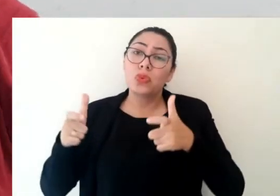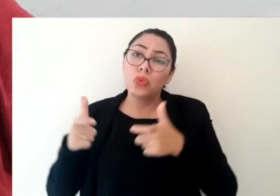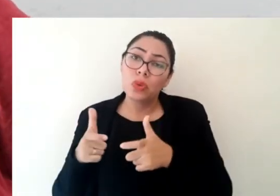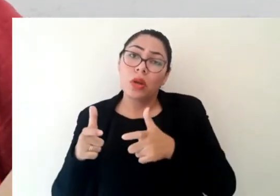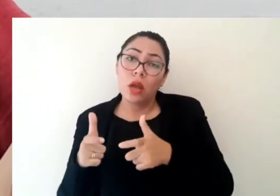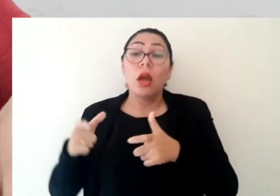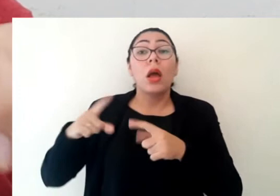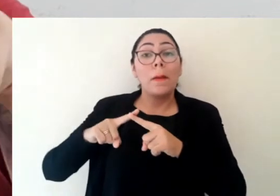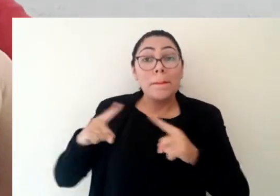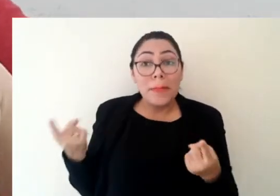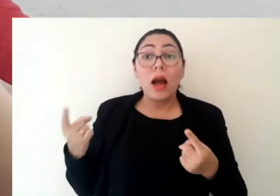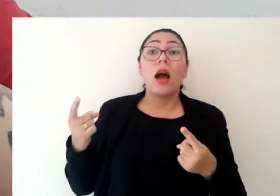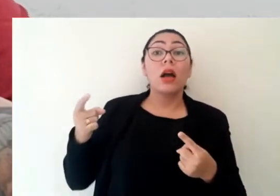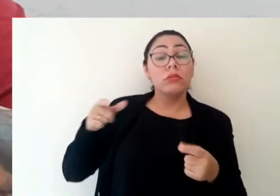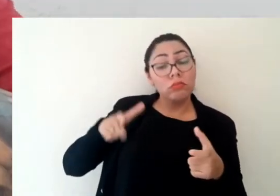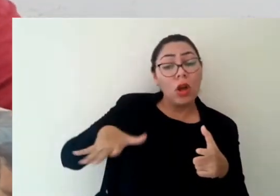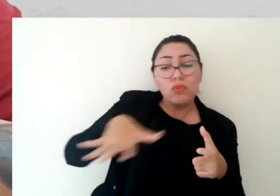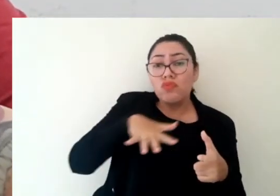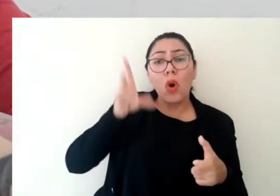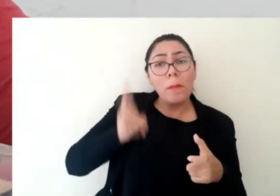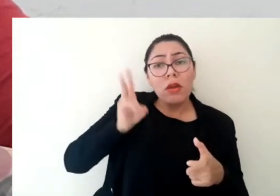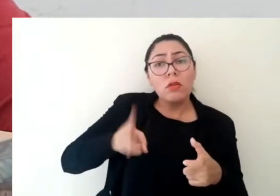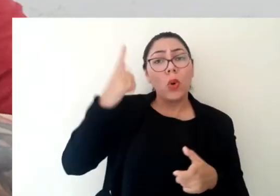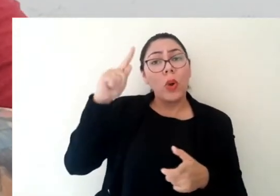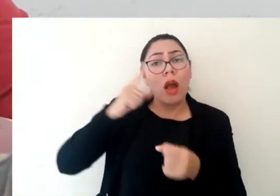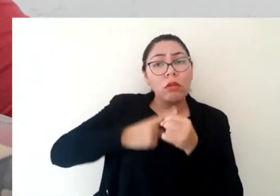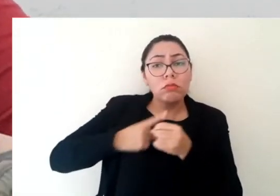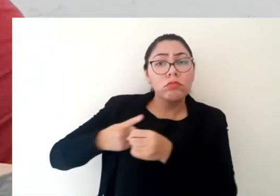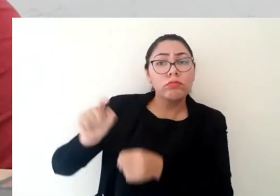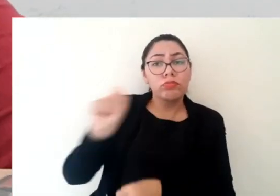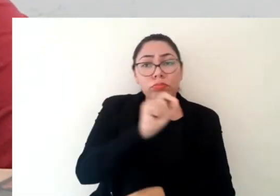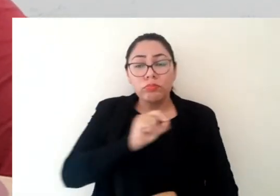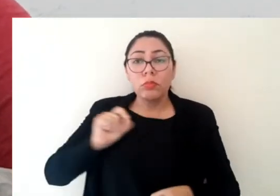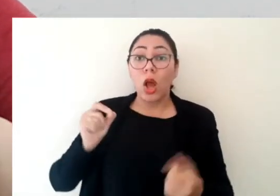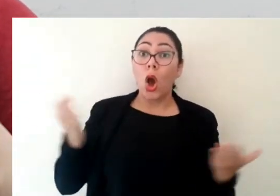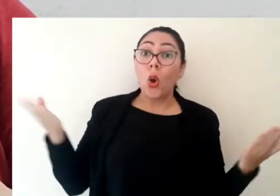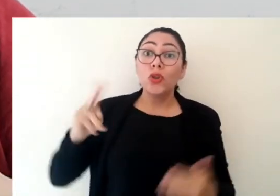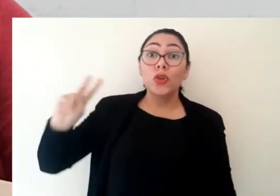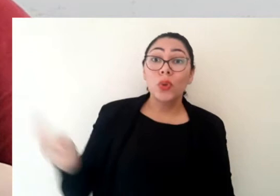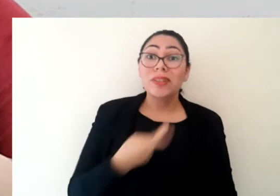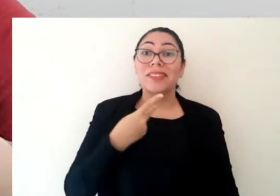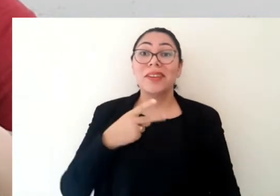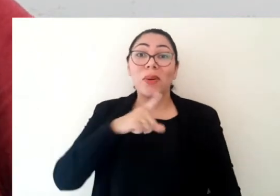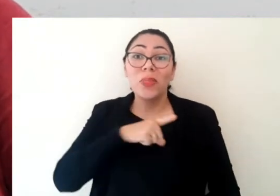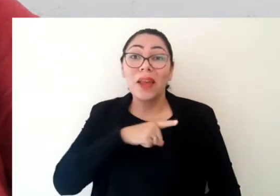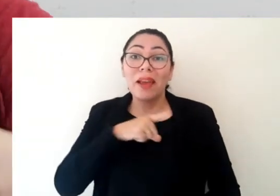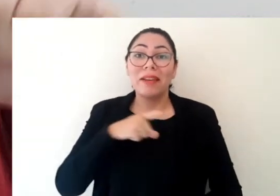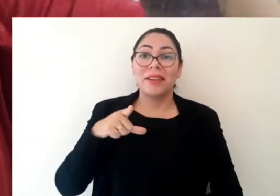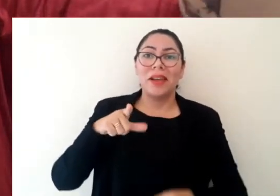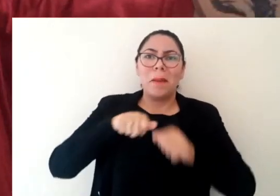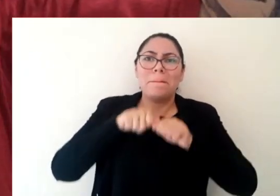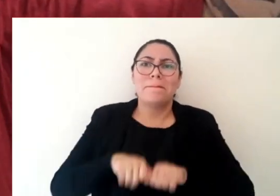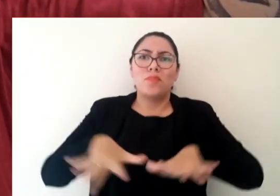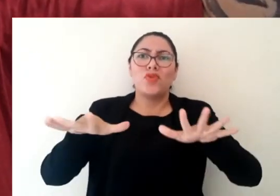nós continuamos com o sertanejo tocando ali de forma endêmica no interior do Goiás e tal. Hoje em dia nós tivemos o quê? Nós tivemos uma